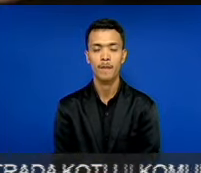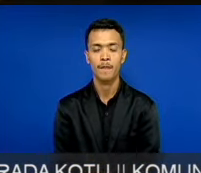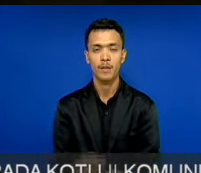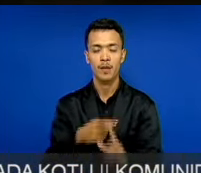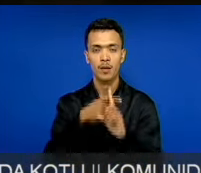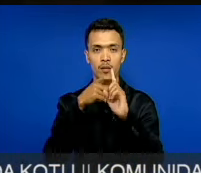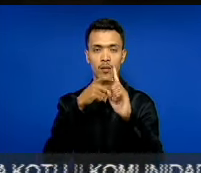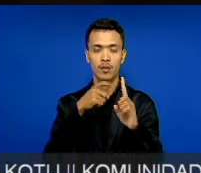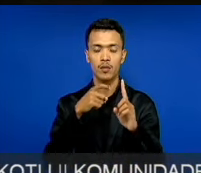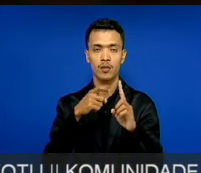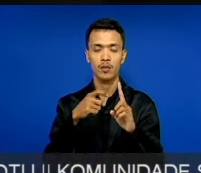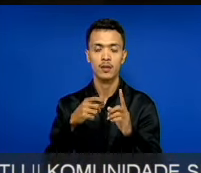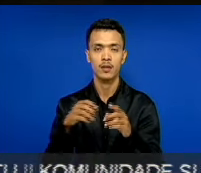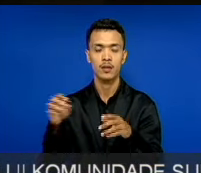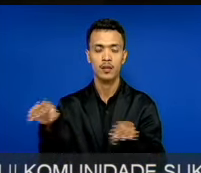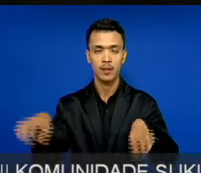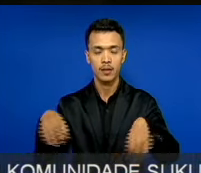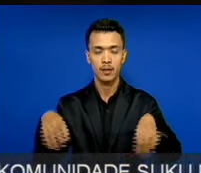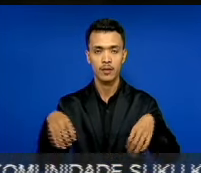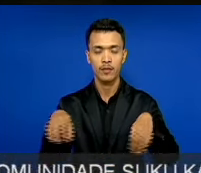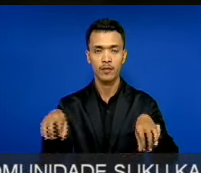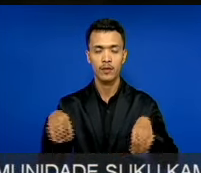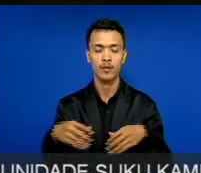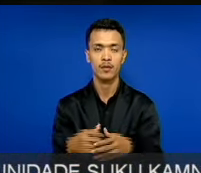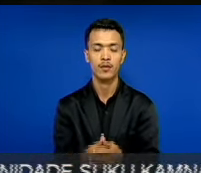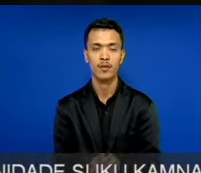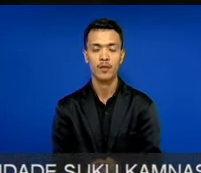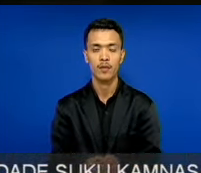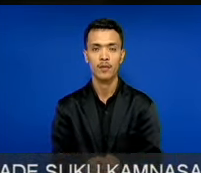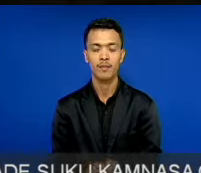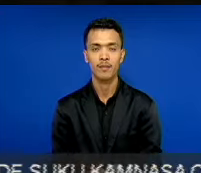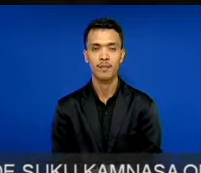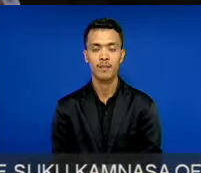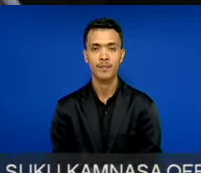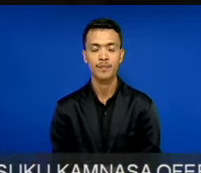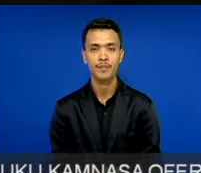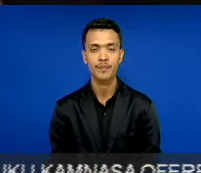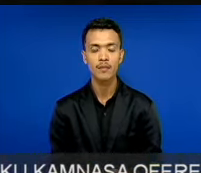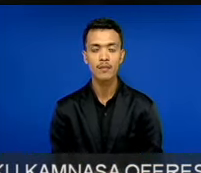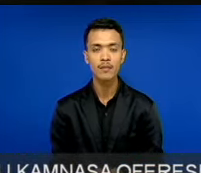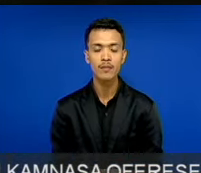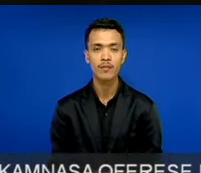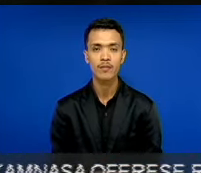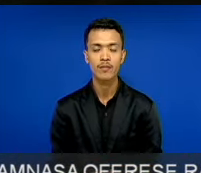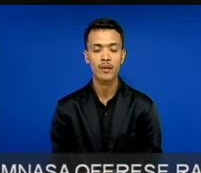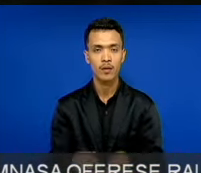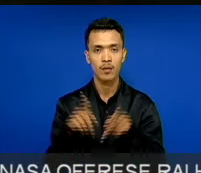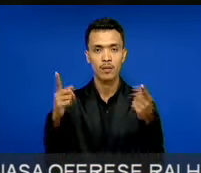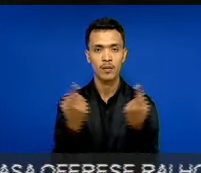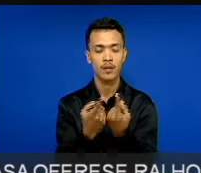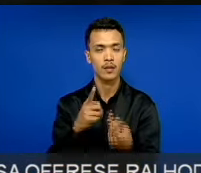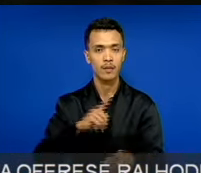CIP, micro, empresas. Areba para Cliona, setor privado